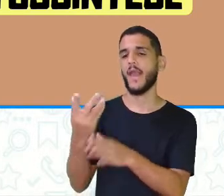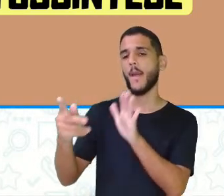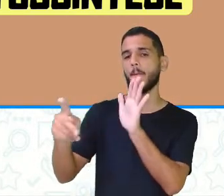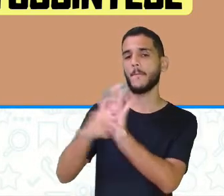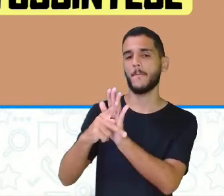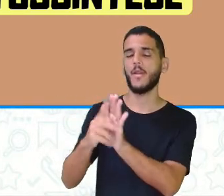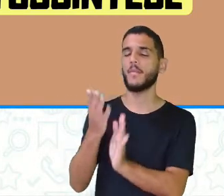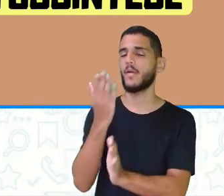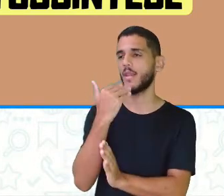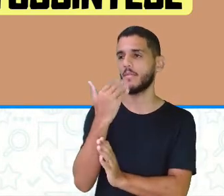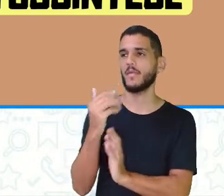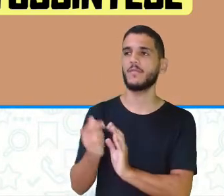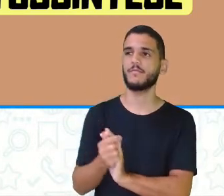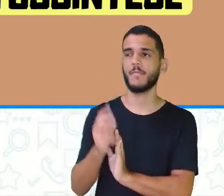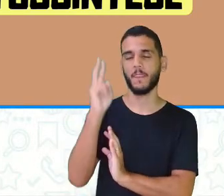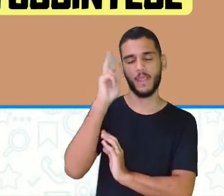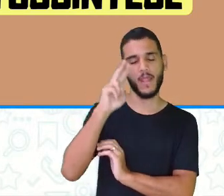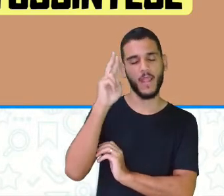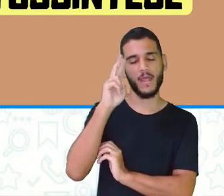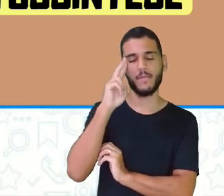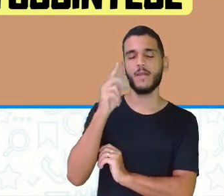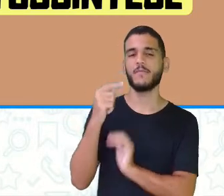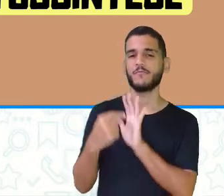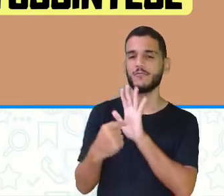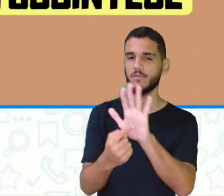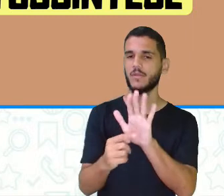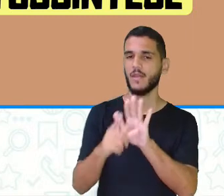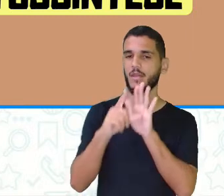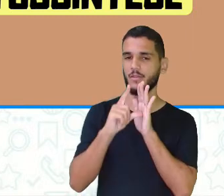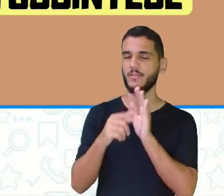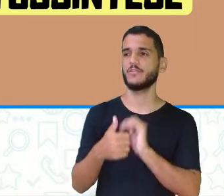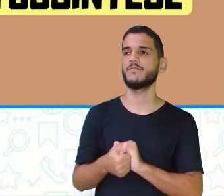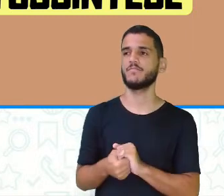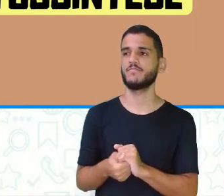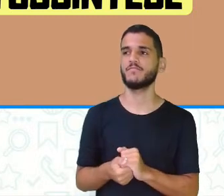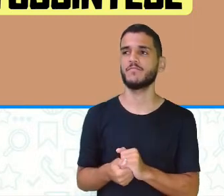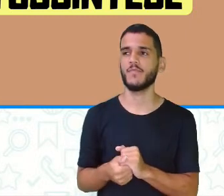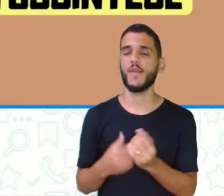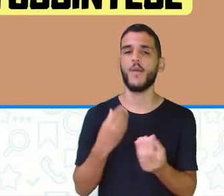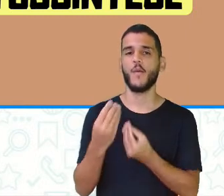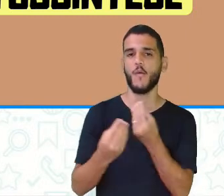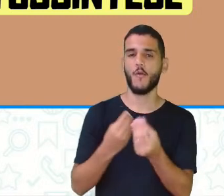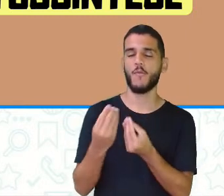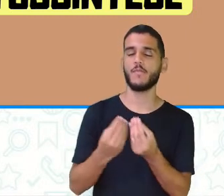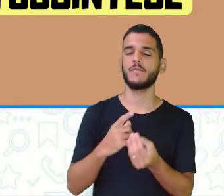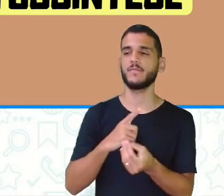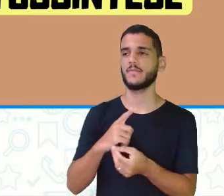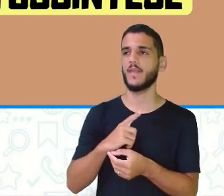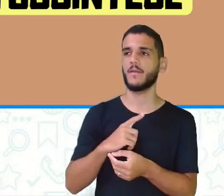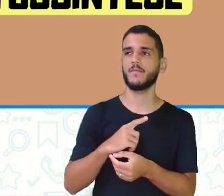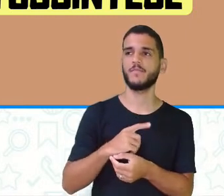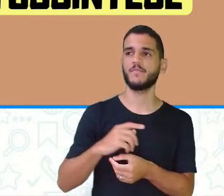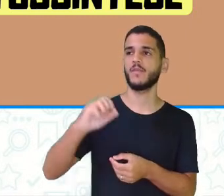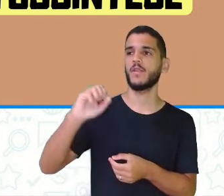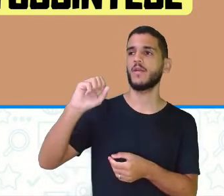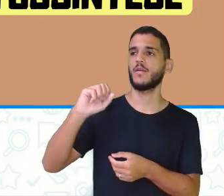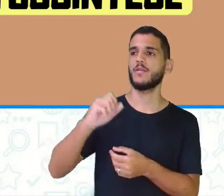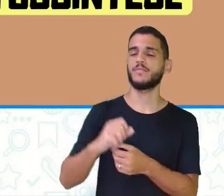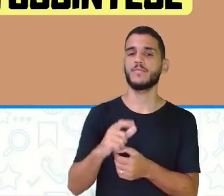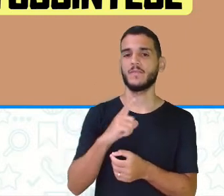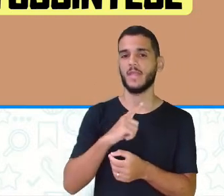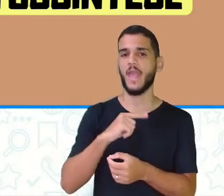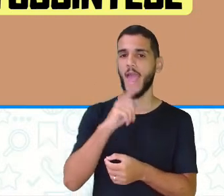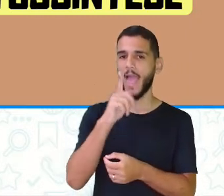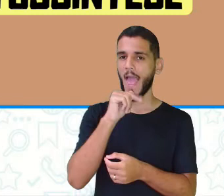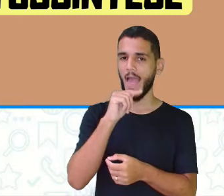quê? Lembra que eu mostrei para vocês isso aqui? Que as plantas se alimentam fazendo o processo da fotossíntese? Que elas pegam a água